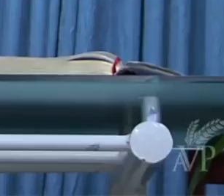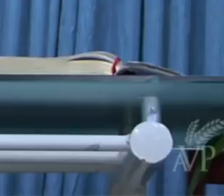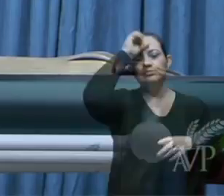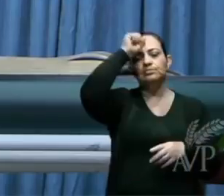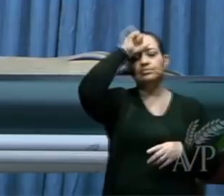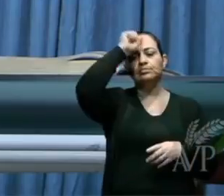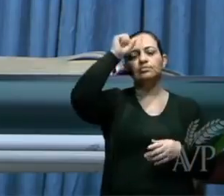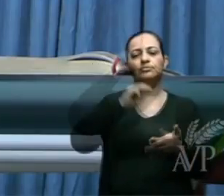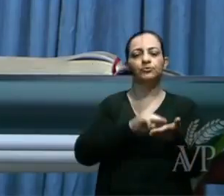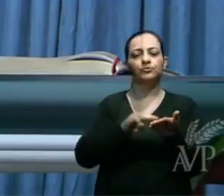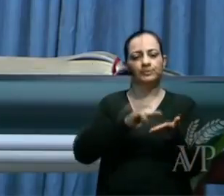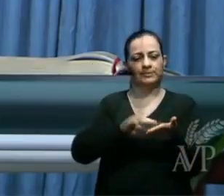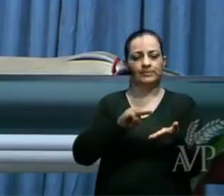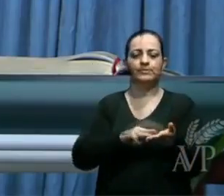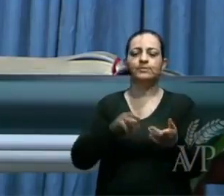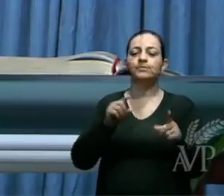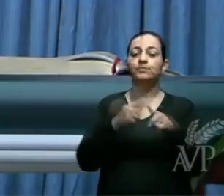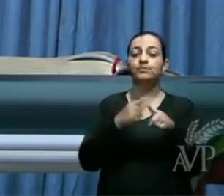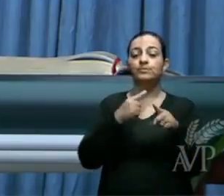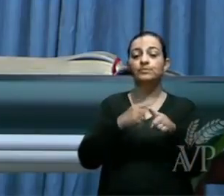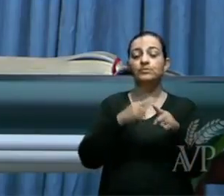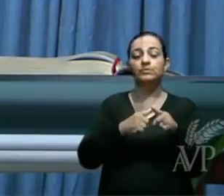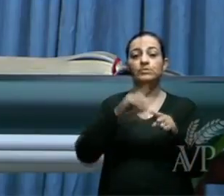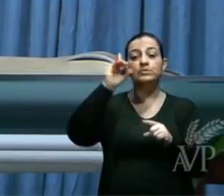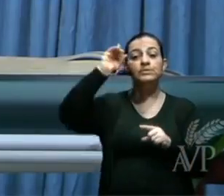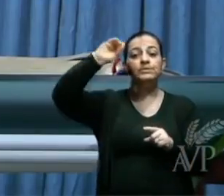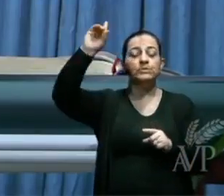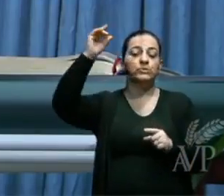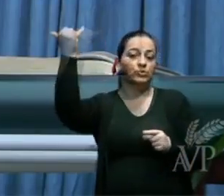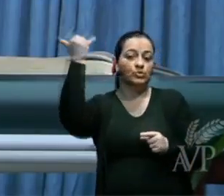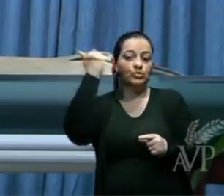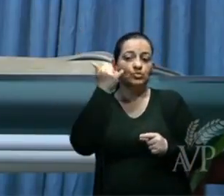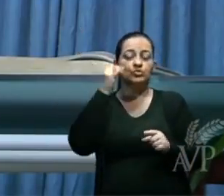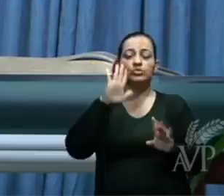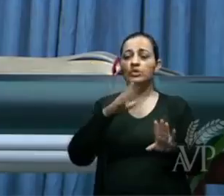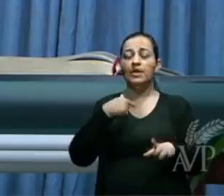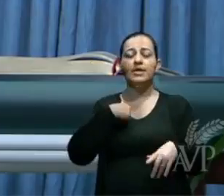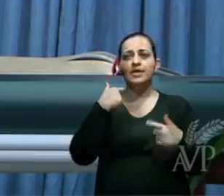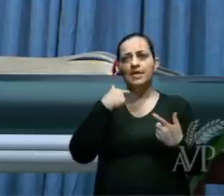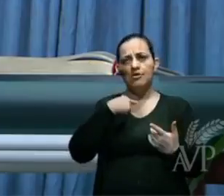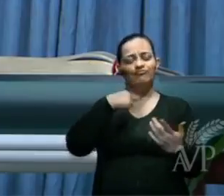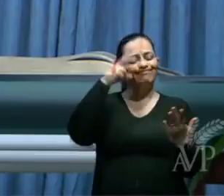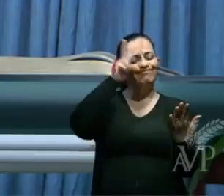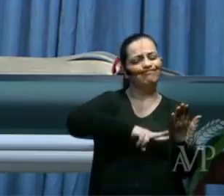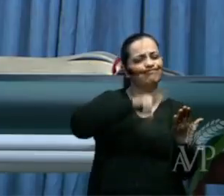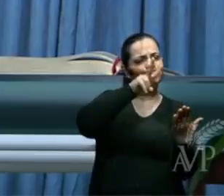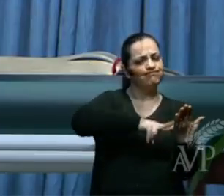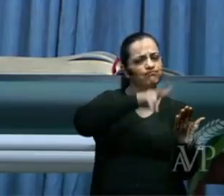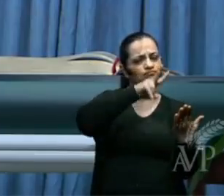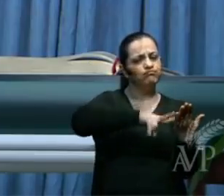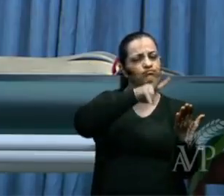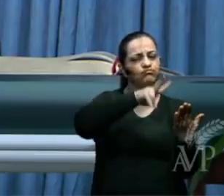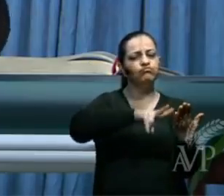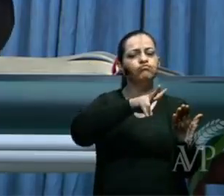mensagem com que deus tem falado e mesmo que eu não lá a lei à